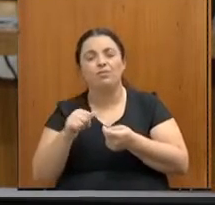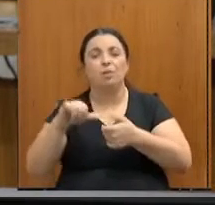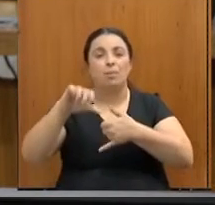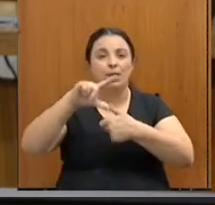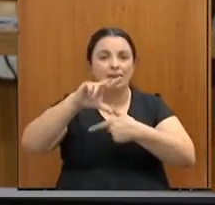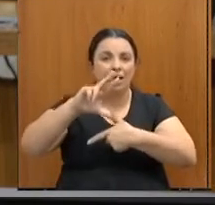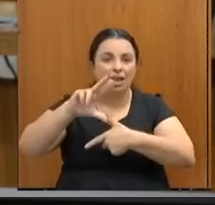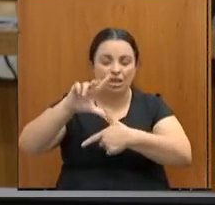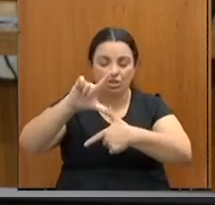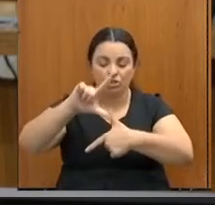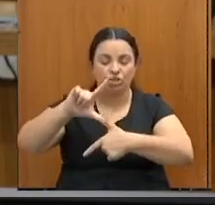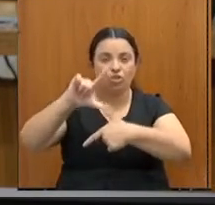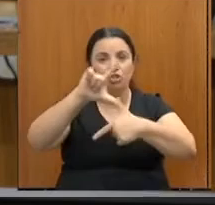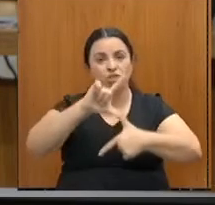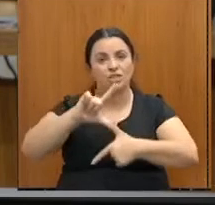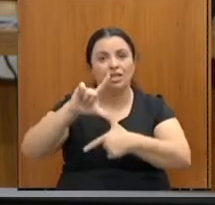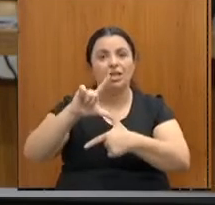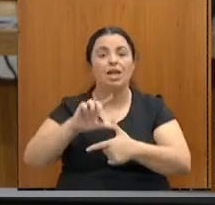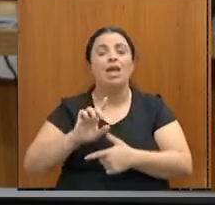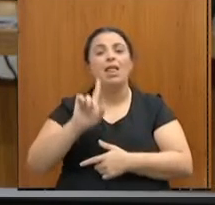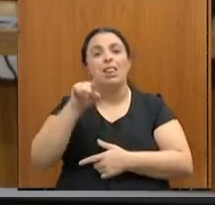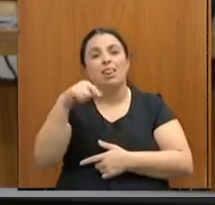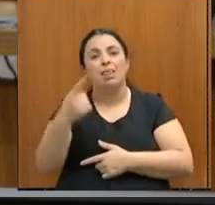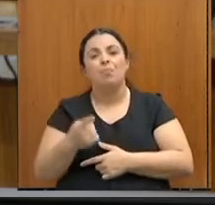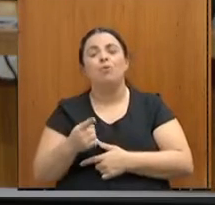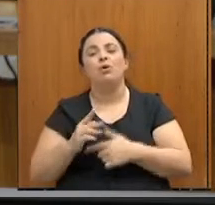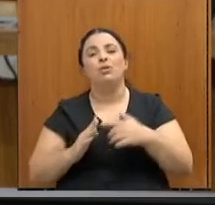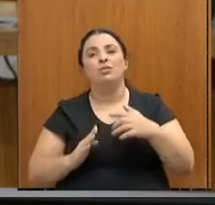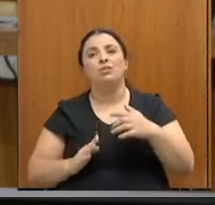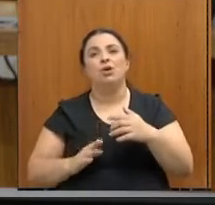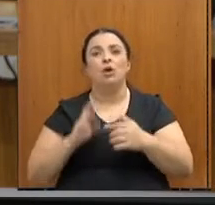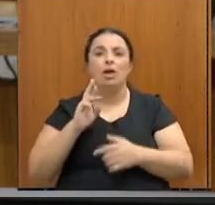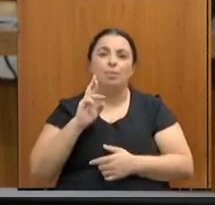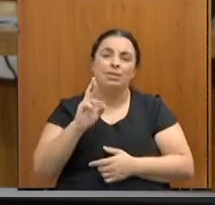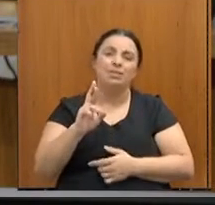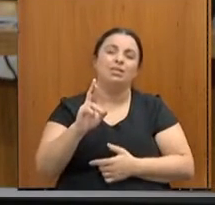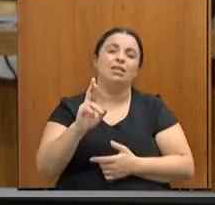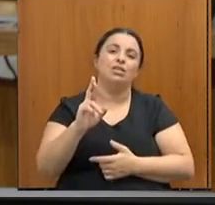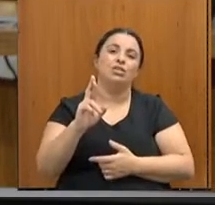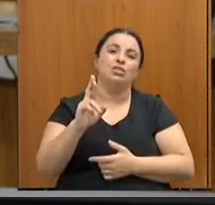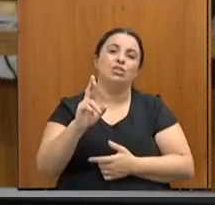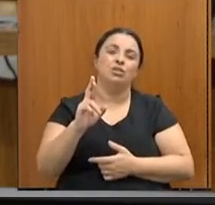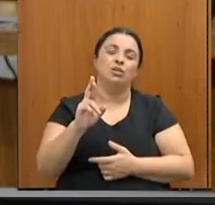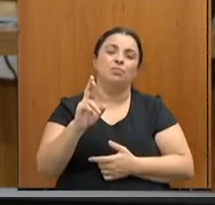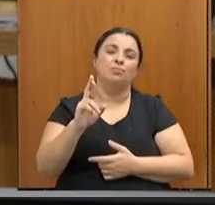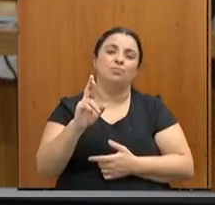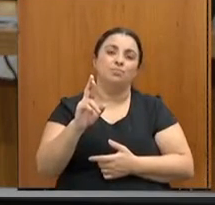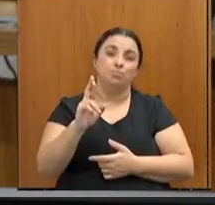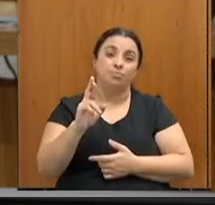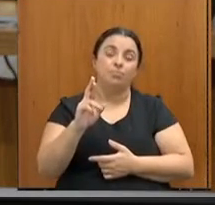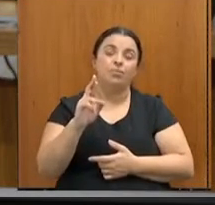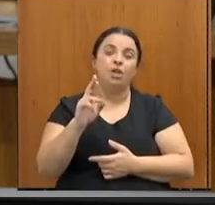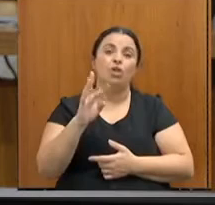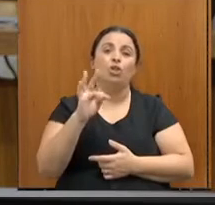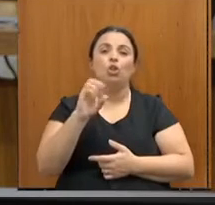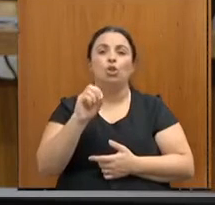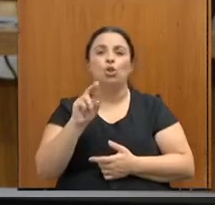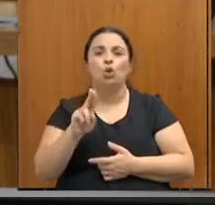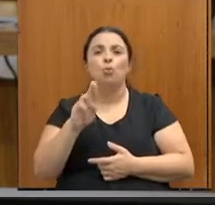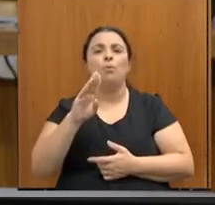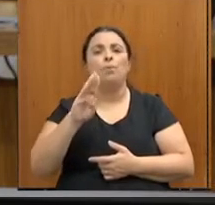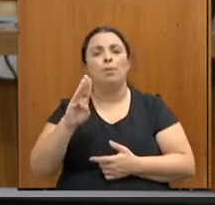legal do bbva no Brasil E ai meu terceiro